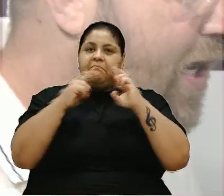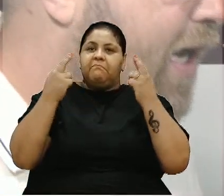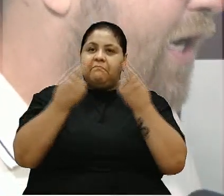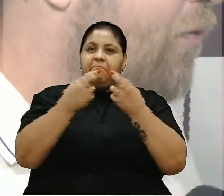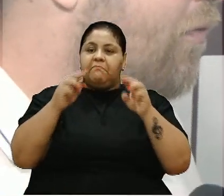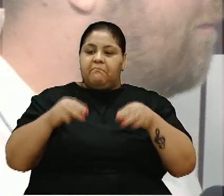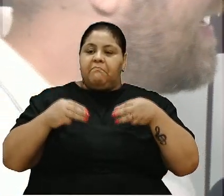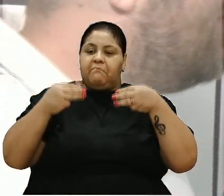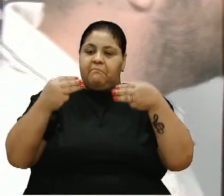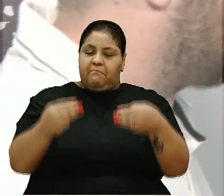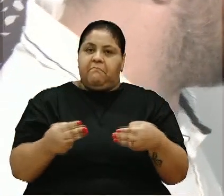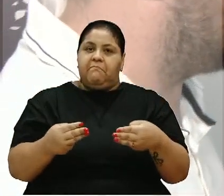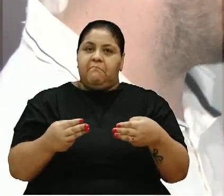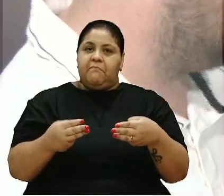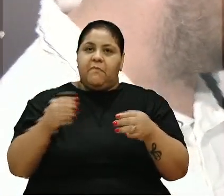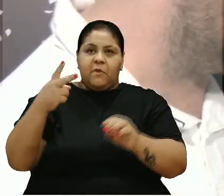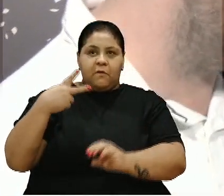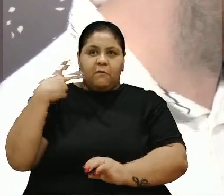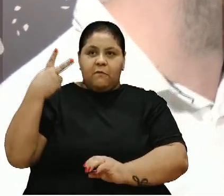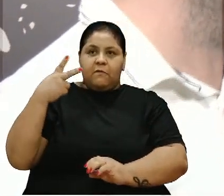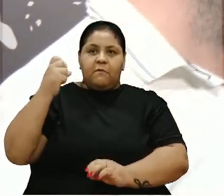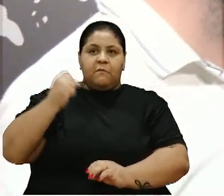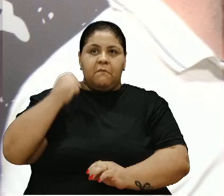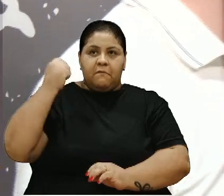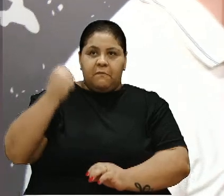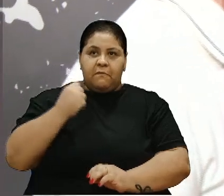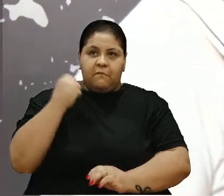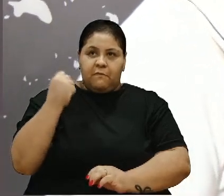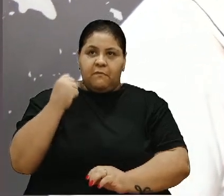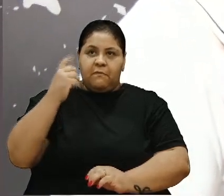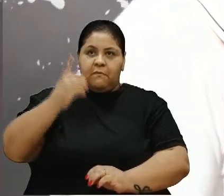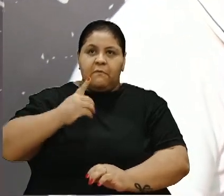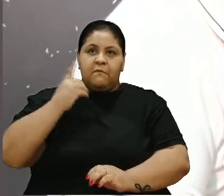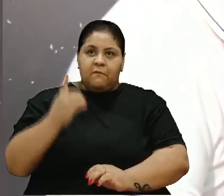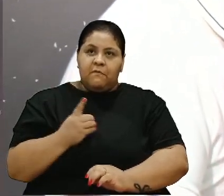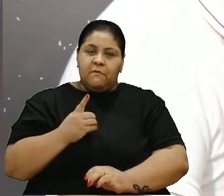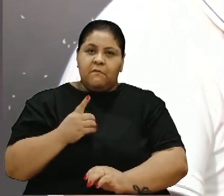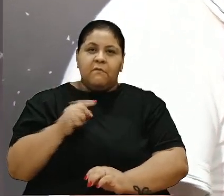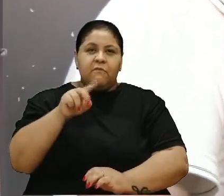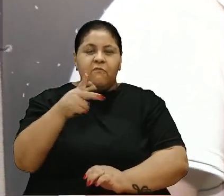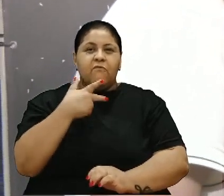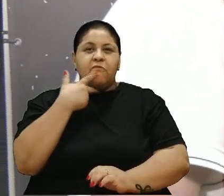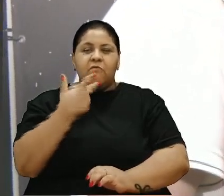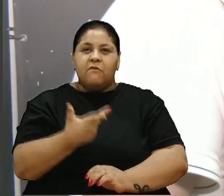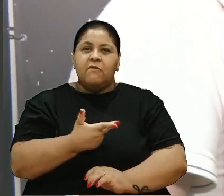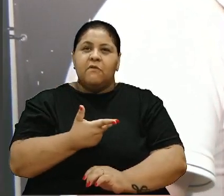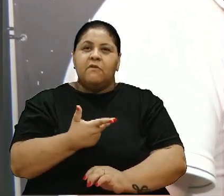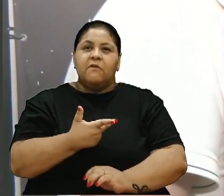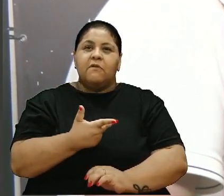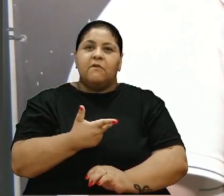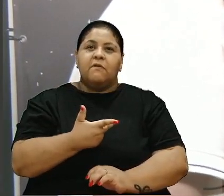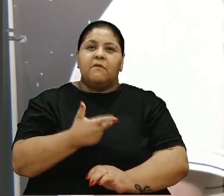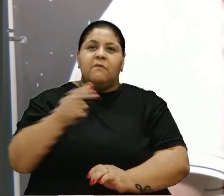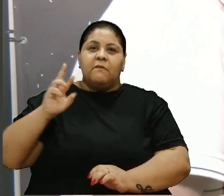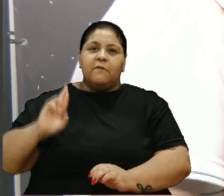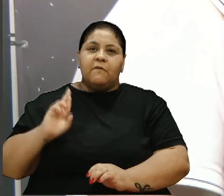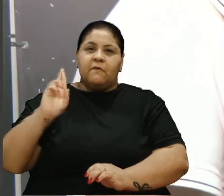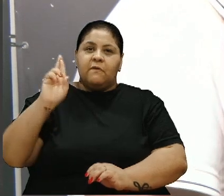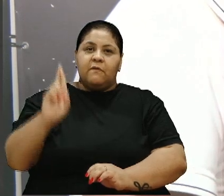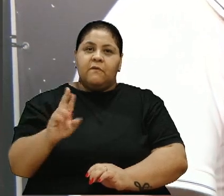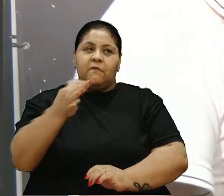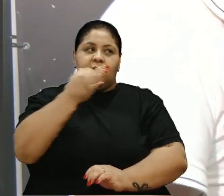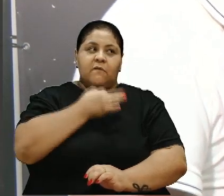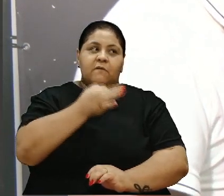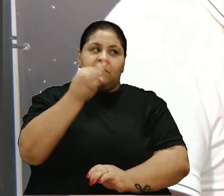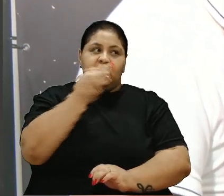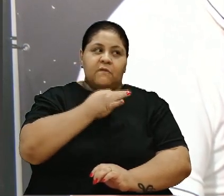ministérios, com parlamentares, senadores, com deputados. E você falava dessa questão, presidente, da representatividade que Caxias do